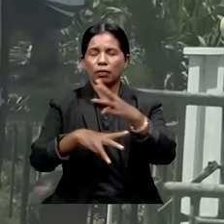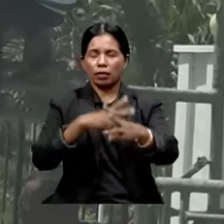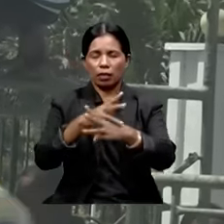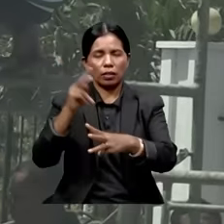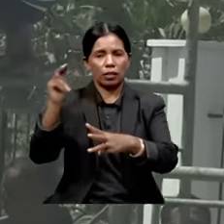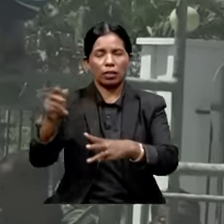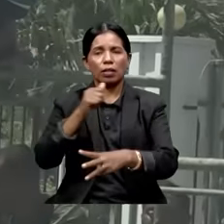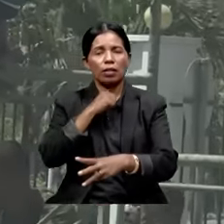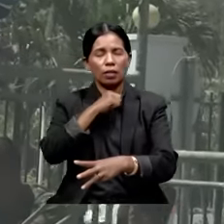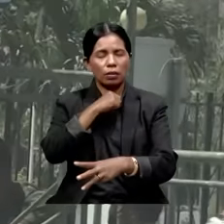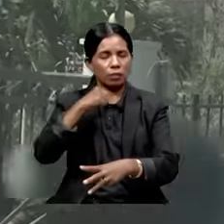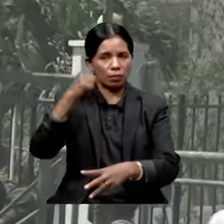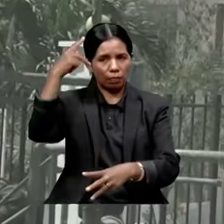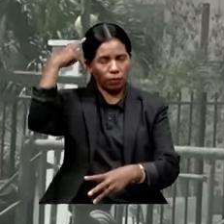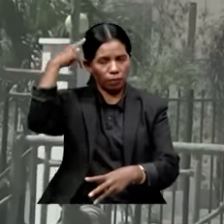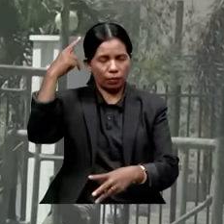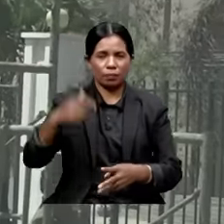Santo Padre Francisco.